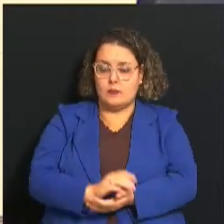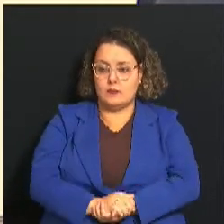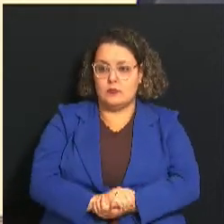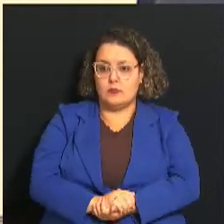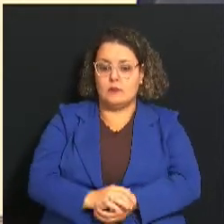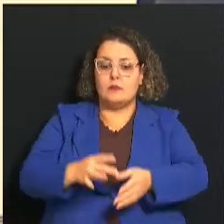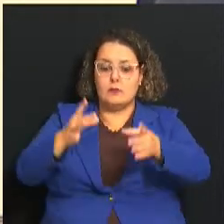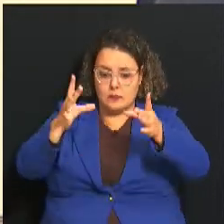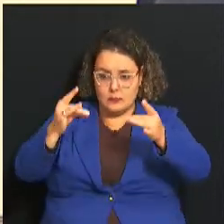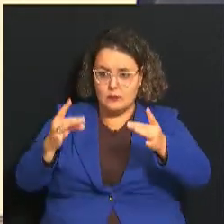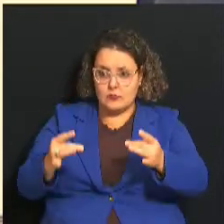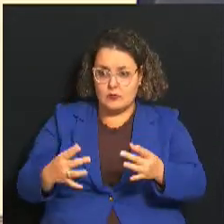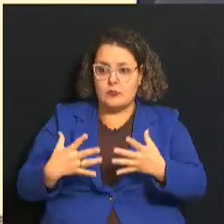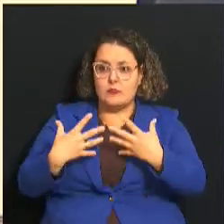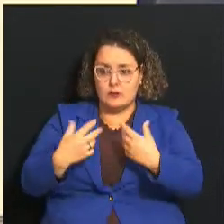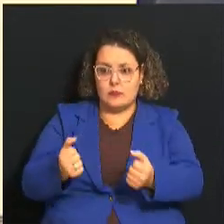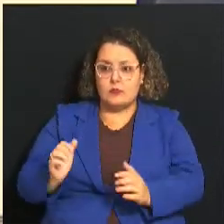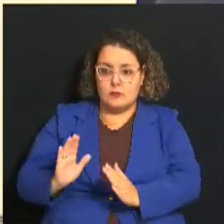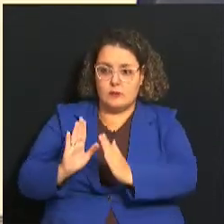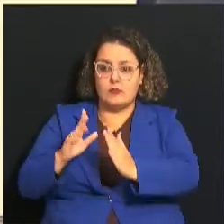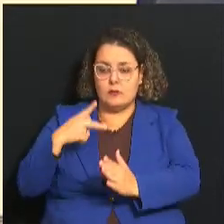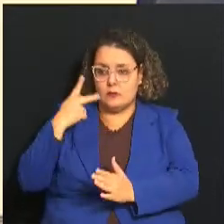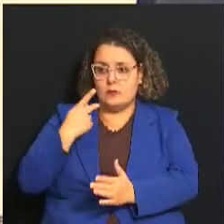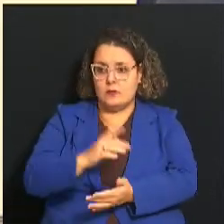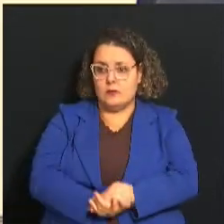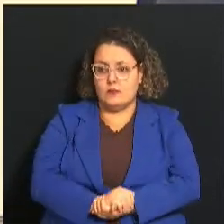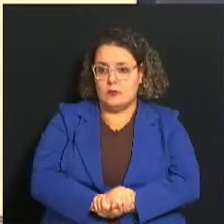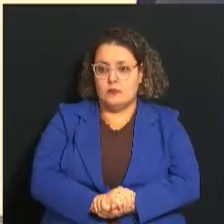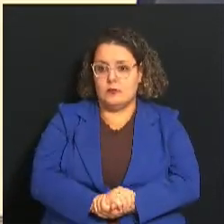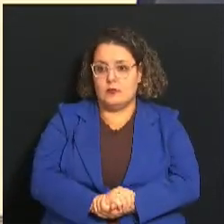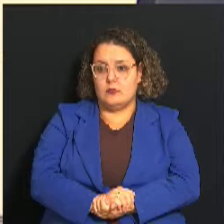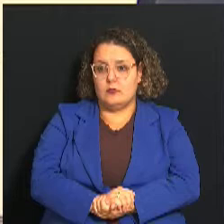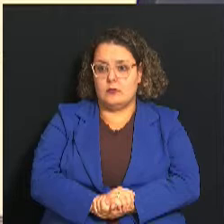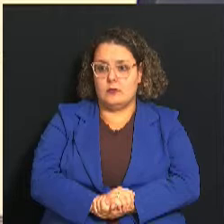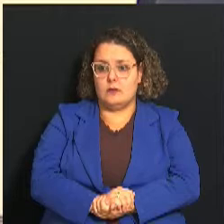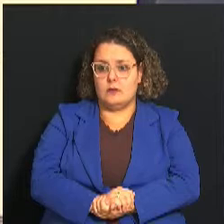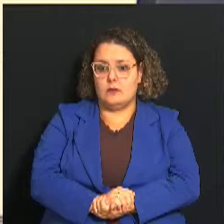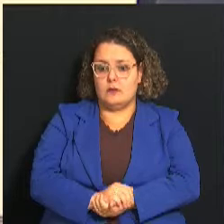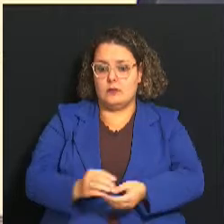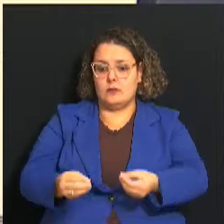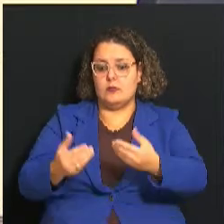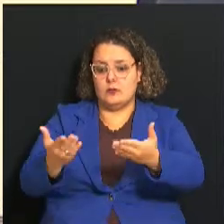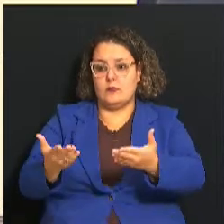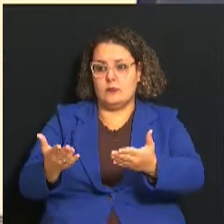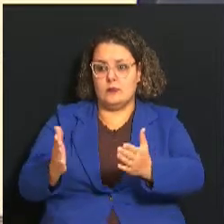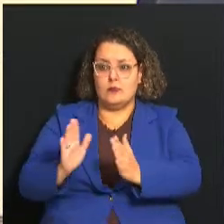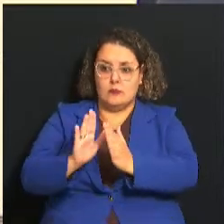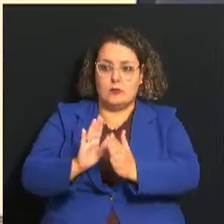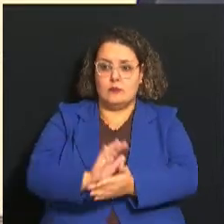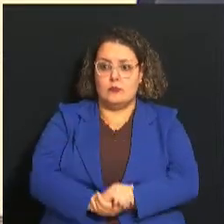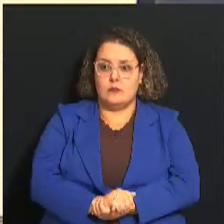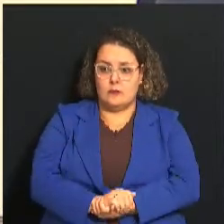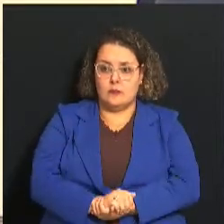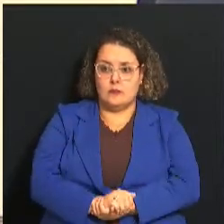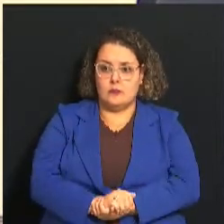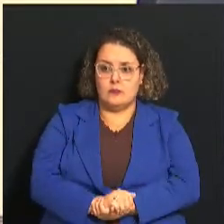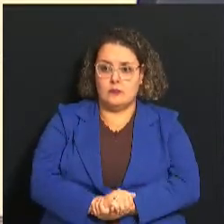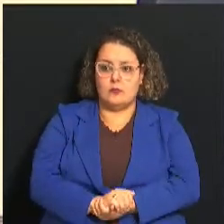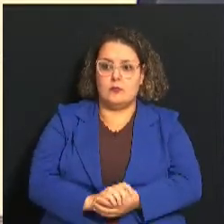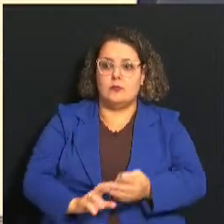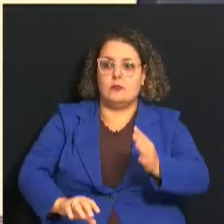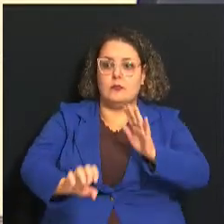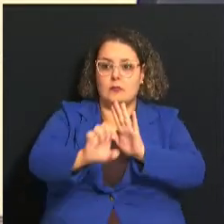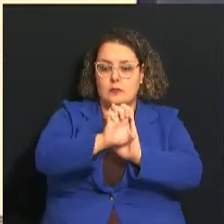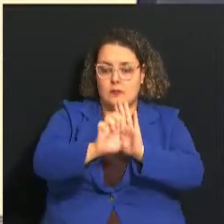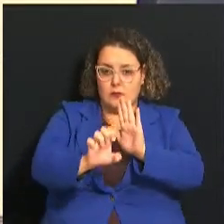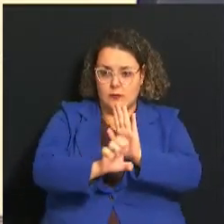que a frente vai adotar para saber, olha, se você pode integrar ou não a frente. Aí nós fomos nos socorrer ao Estatuto da